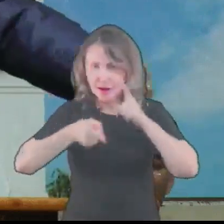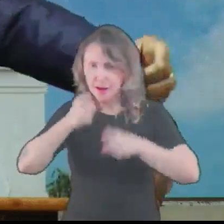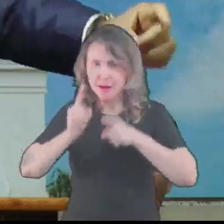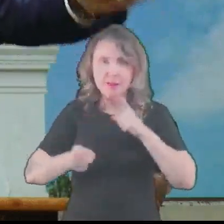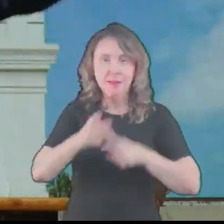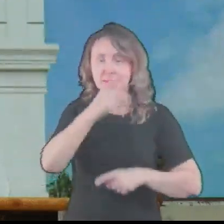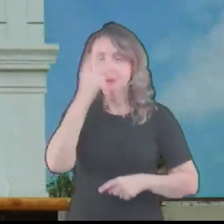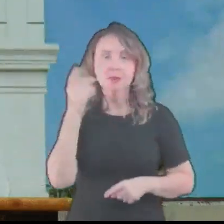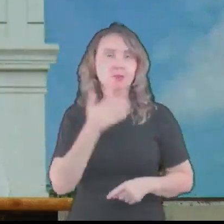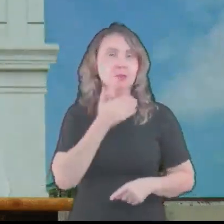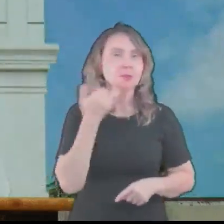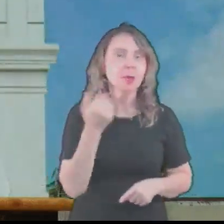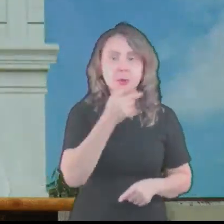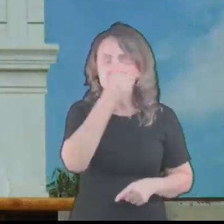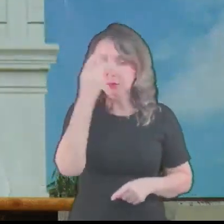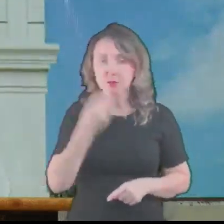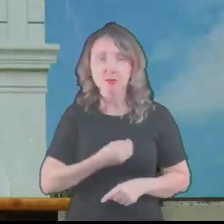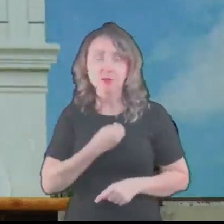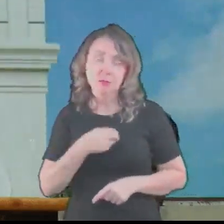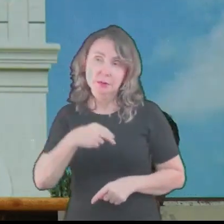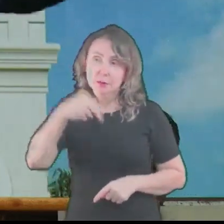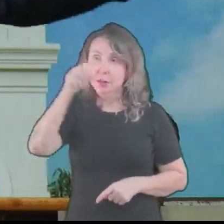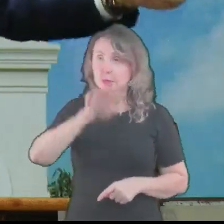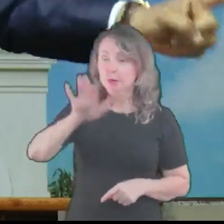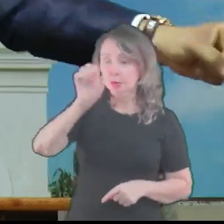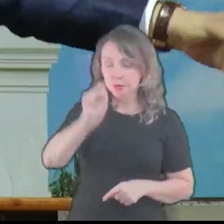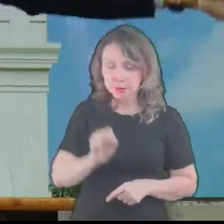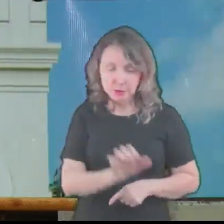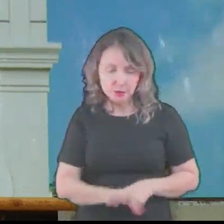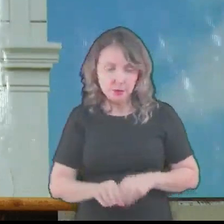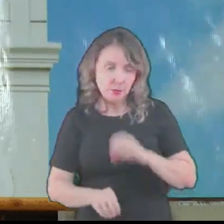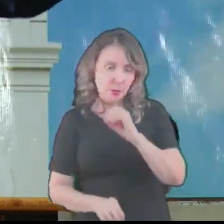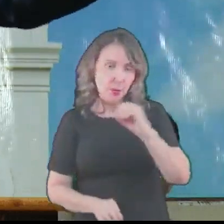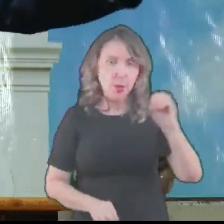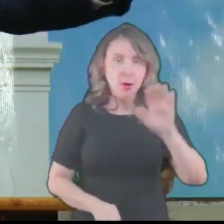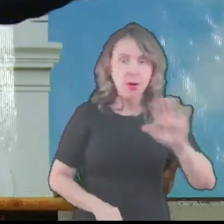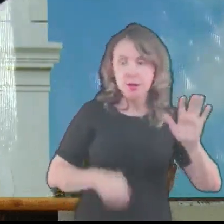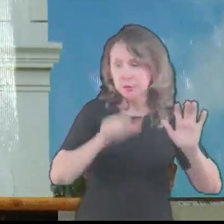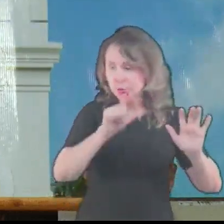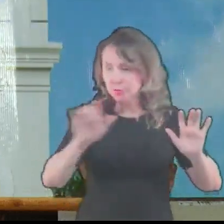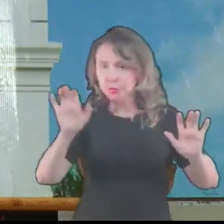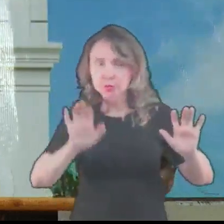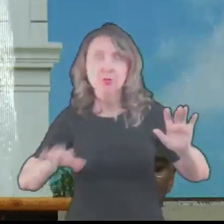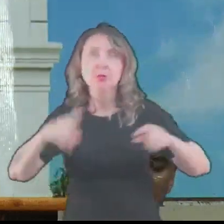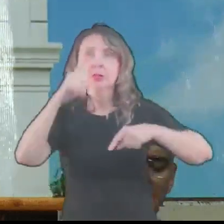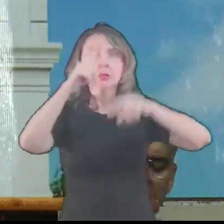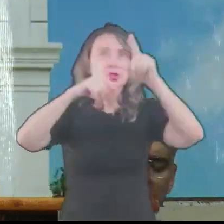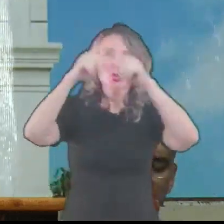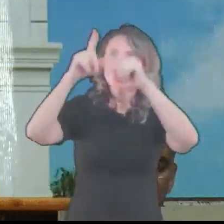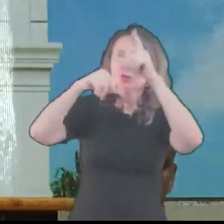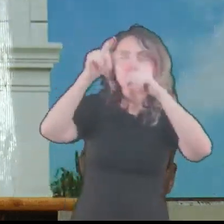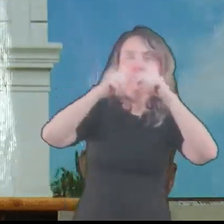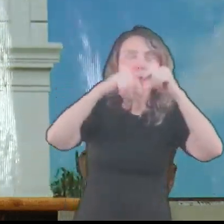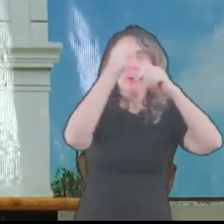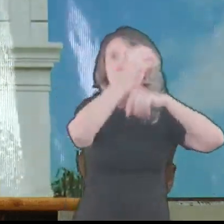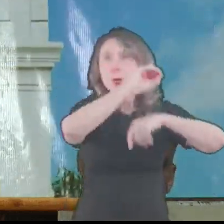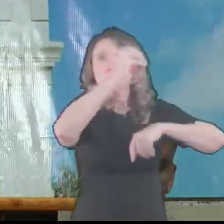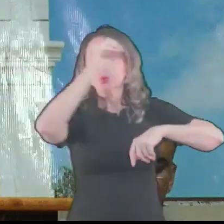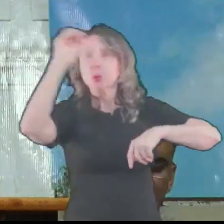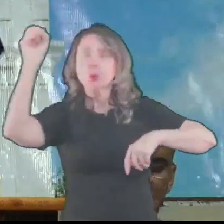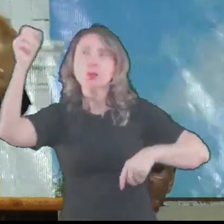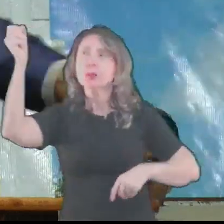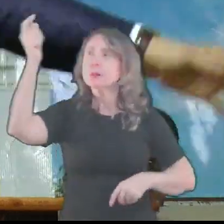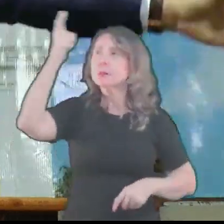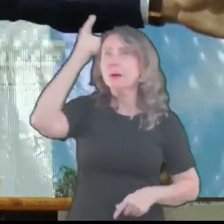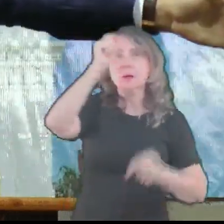manda no norte, no sul, no leste, no oeste. Ele manda nas estrelas, ele manda nos cometas, ele manda no sol, manda na